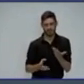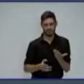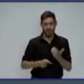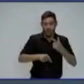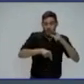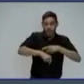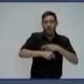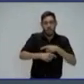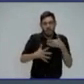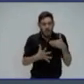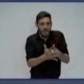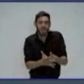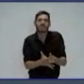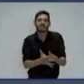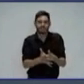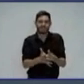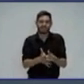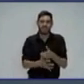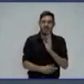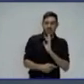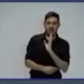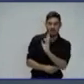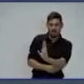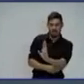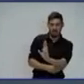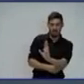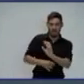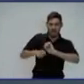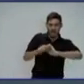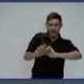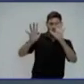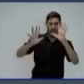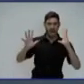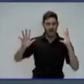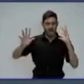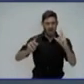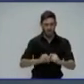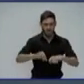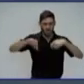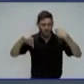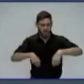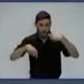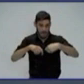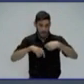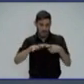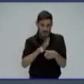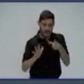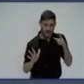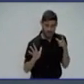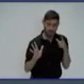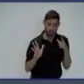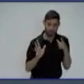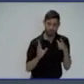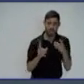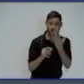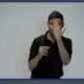chegamos. Antes de responder objetivamente a tudo o que precisa ser respondido, e tendo